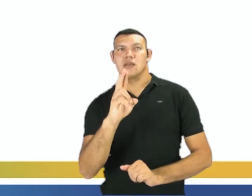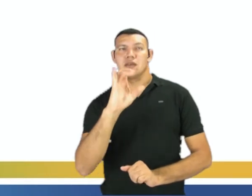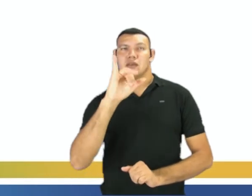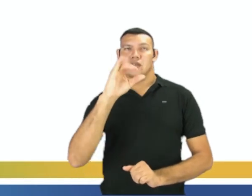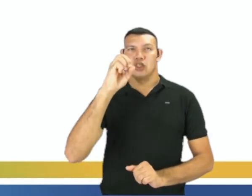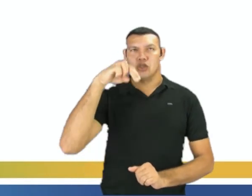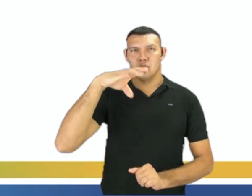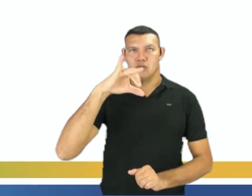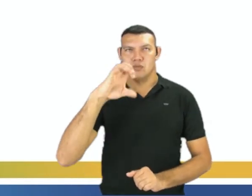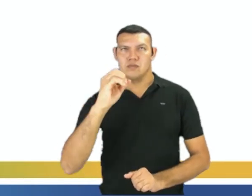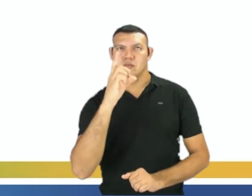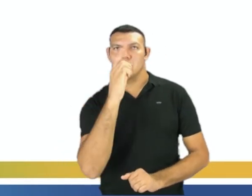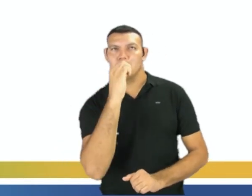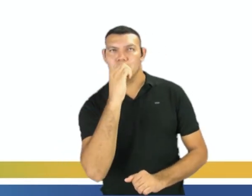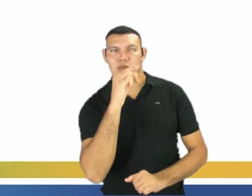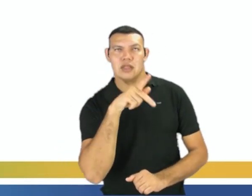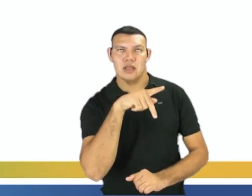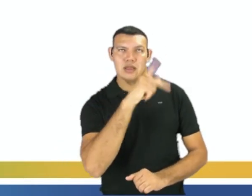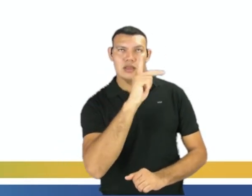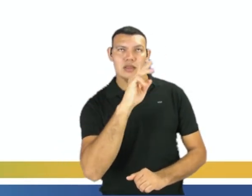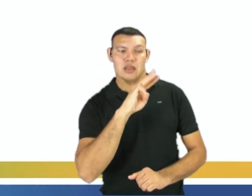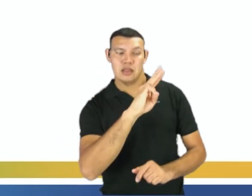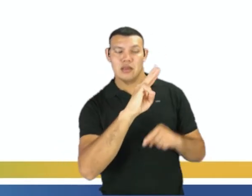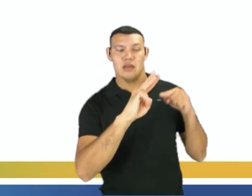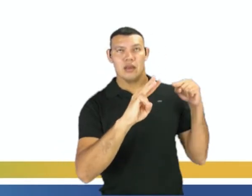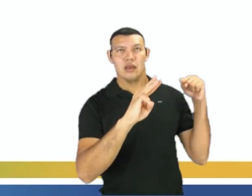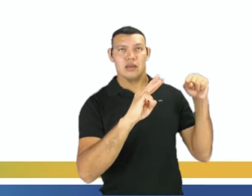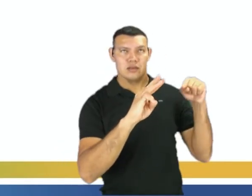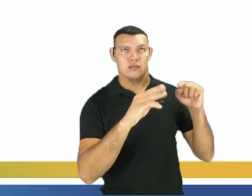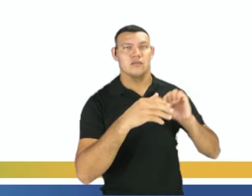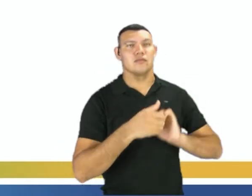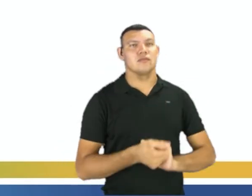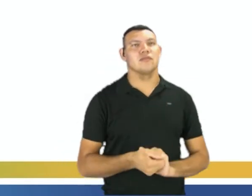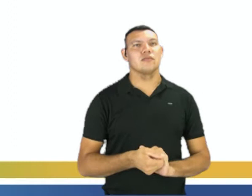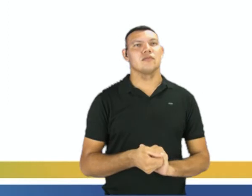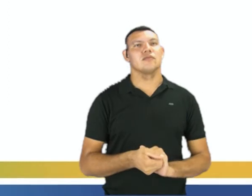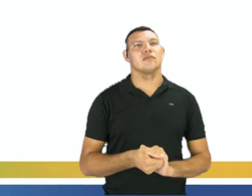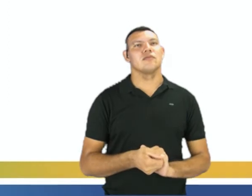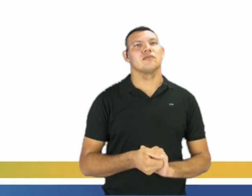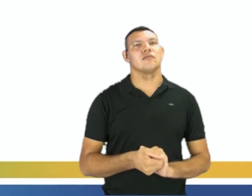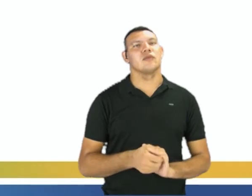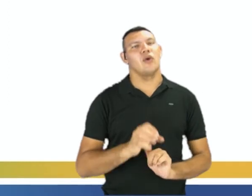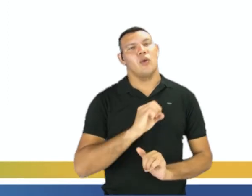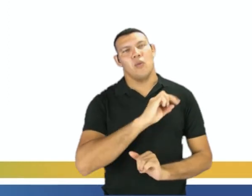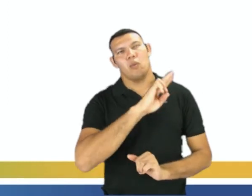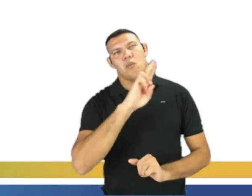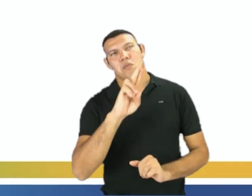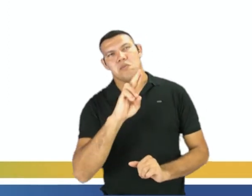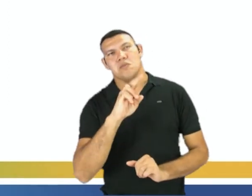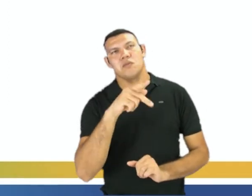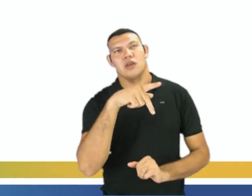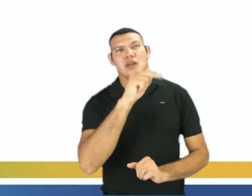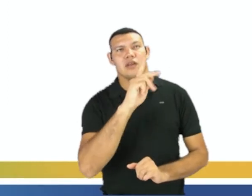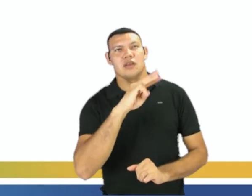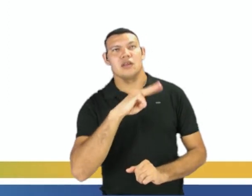da água, a gente vai trabalhar com Kw. E o que é isso? O produto iônico da água, ou